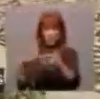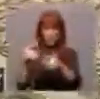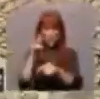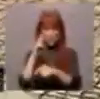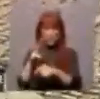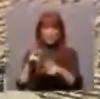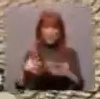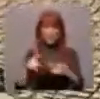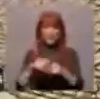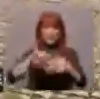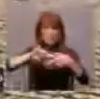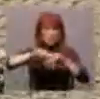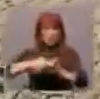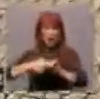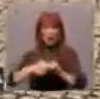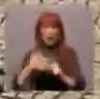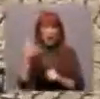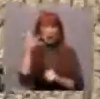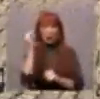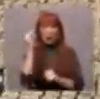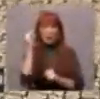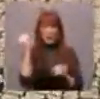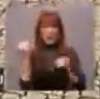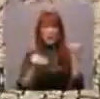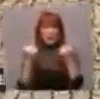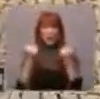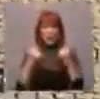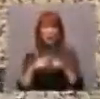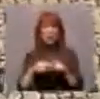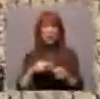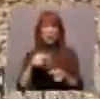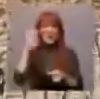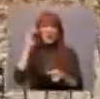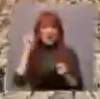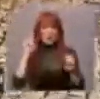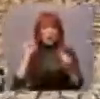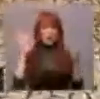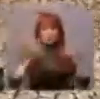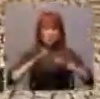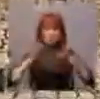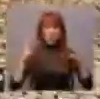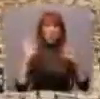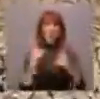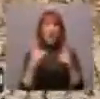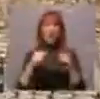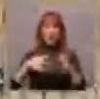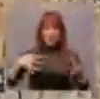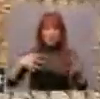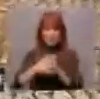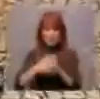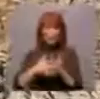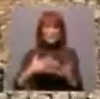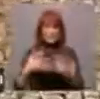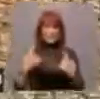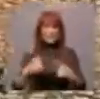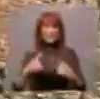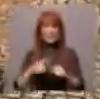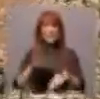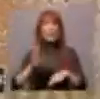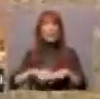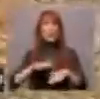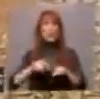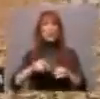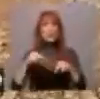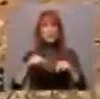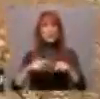observar. Danificou 12 viaturas, ou seja, essencialmente vidros partidos, alguma chapa amolgada, na sequência de